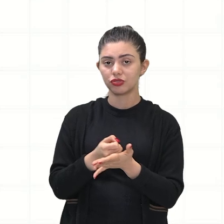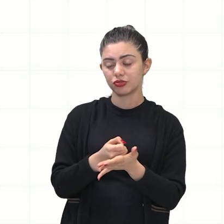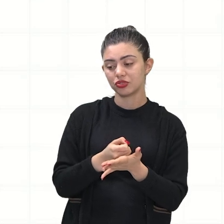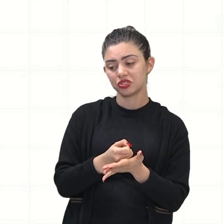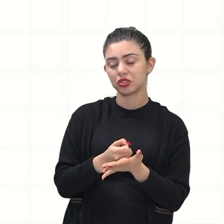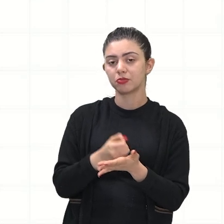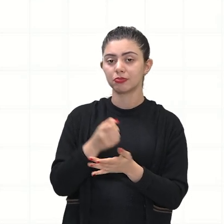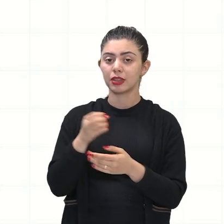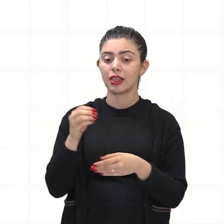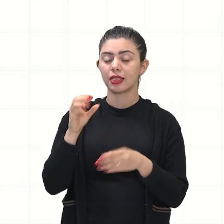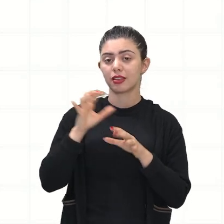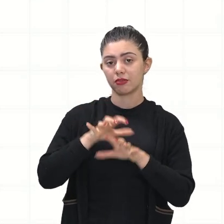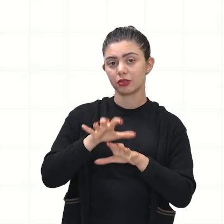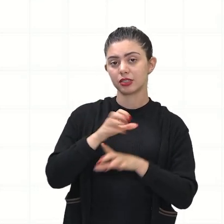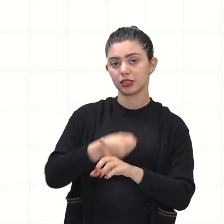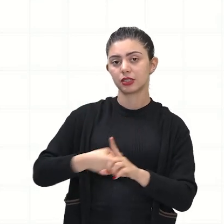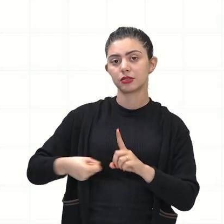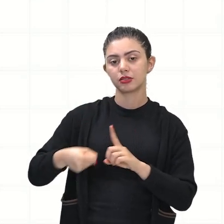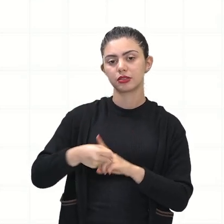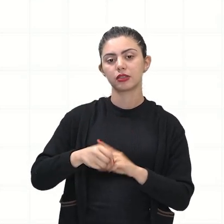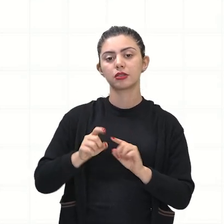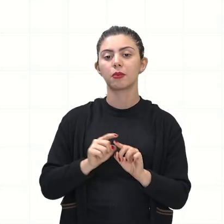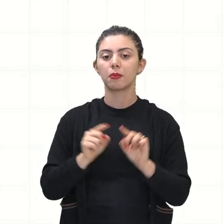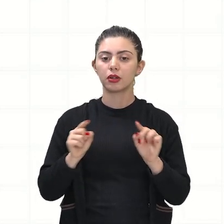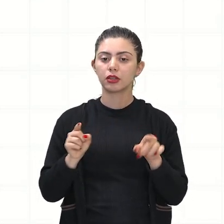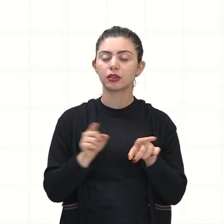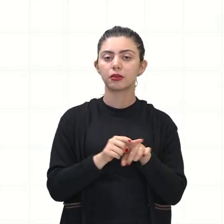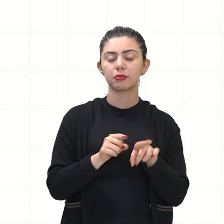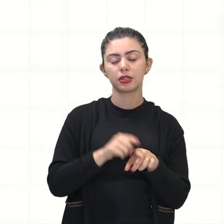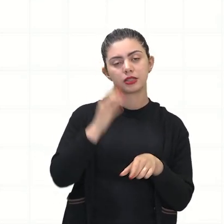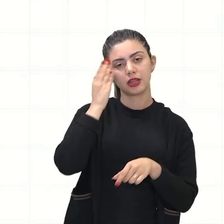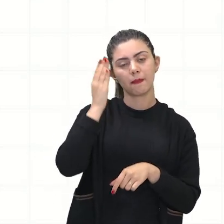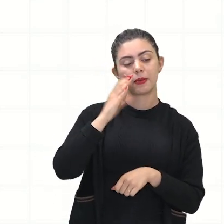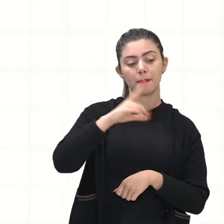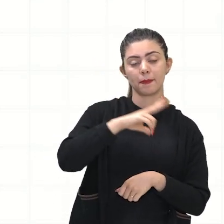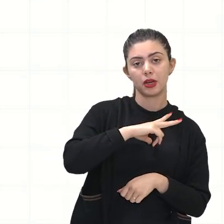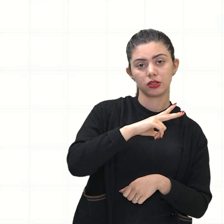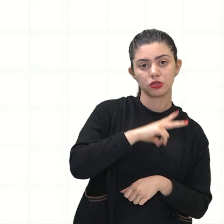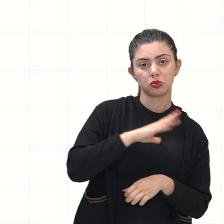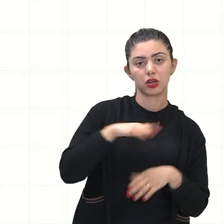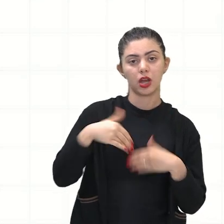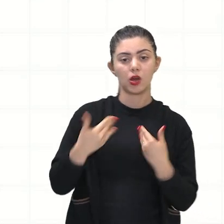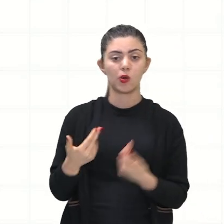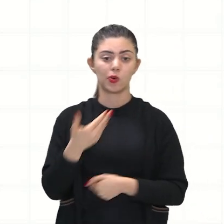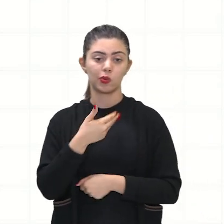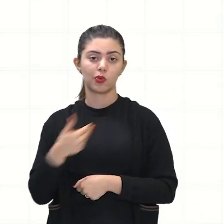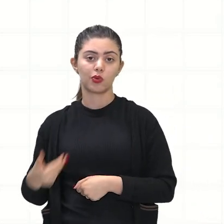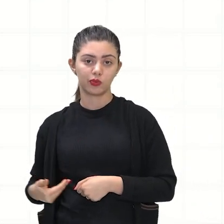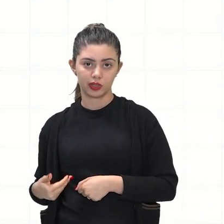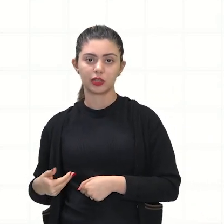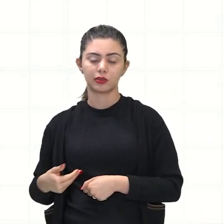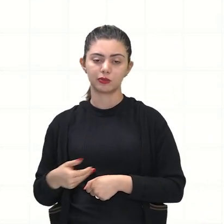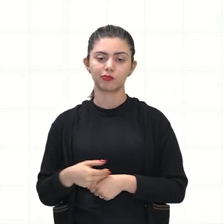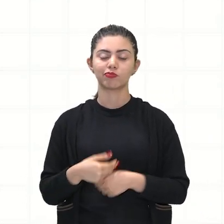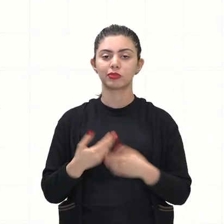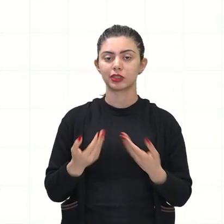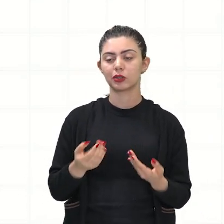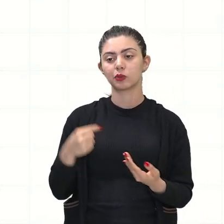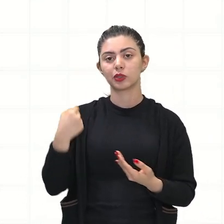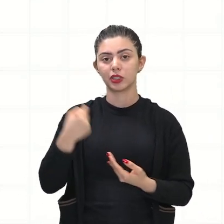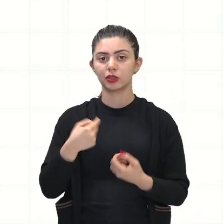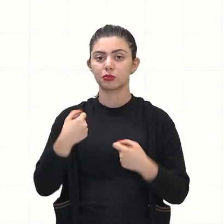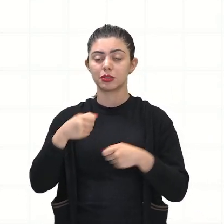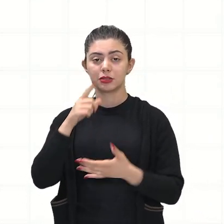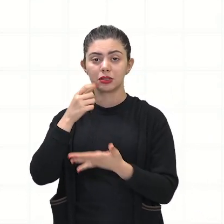públicas, mas também para termos limites entre o que é pessoal e o que é de uso comum, do que é de